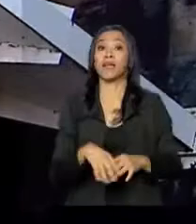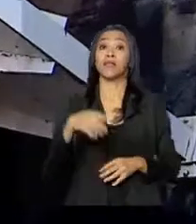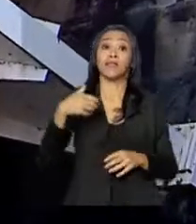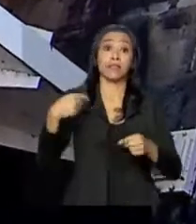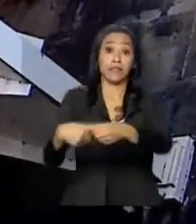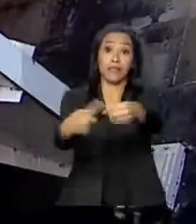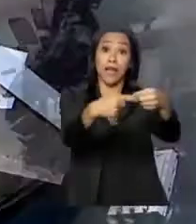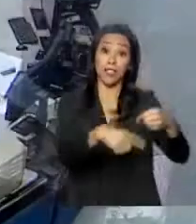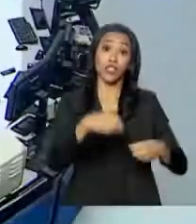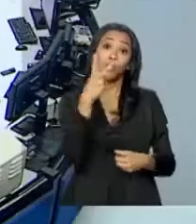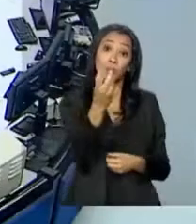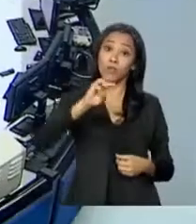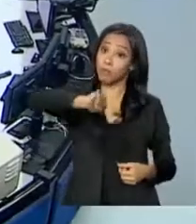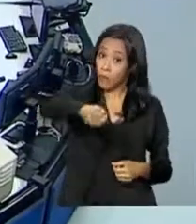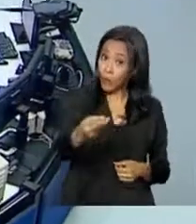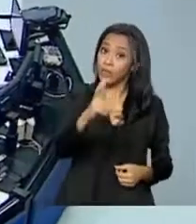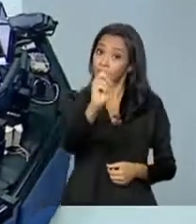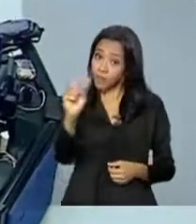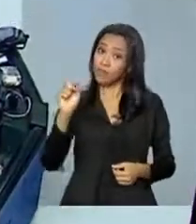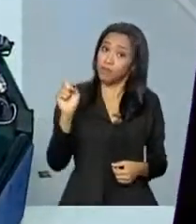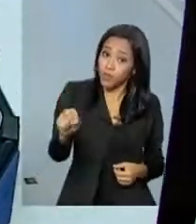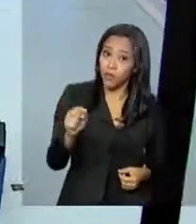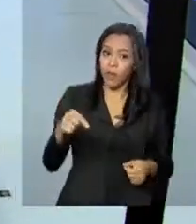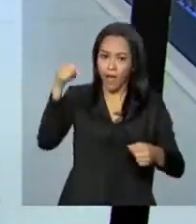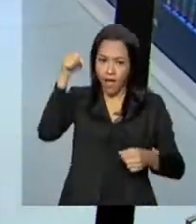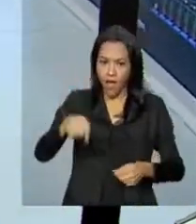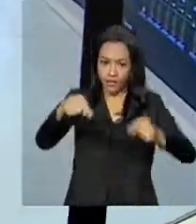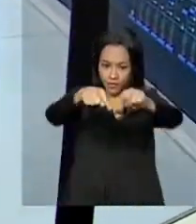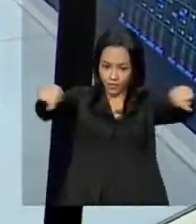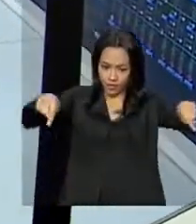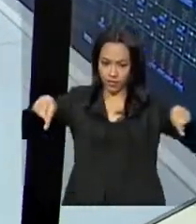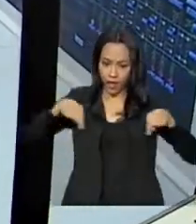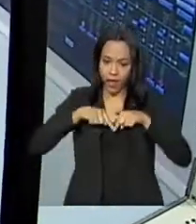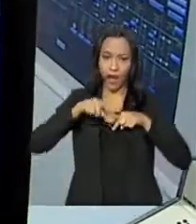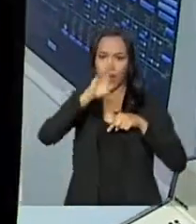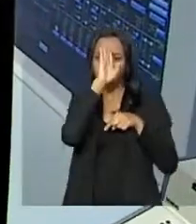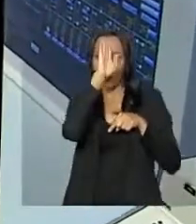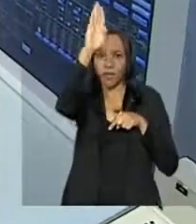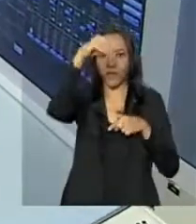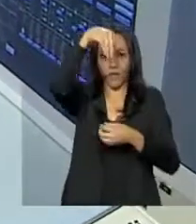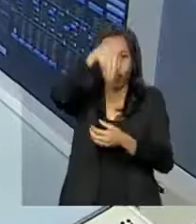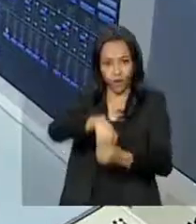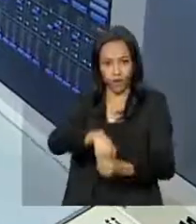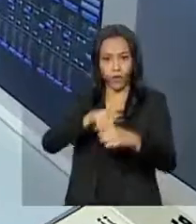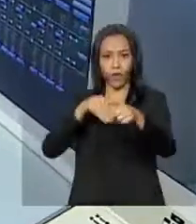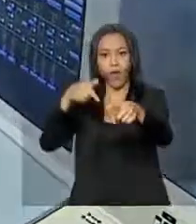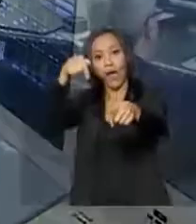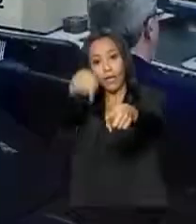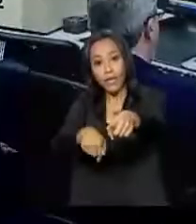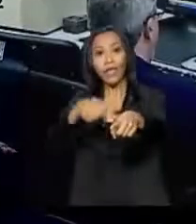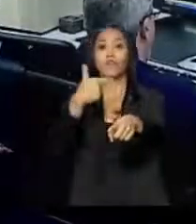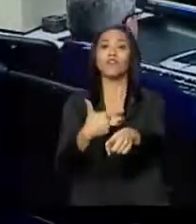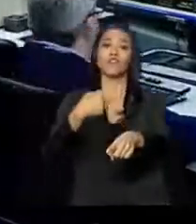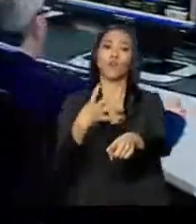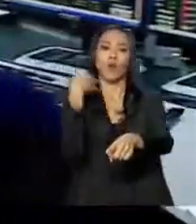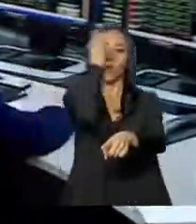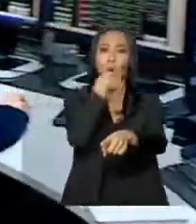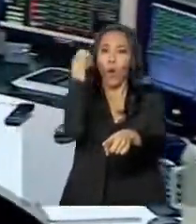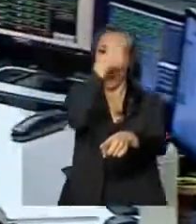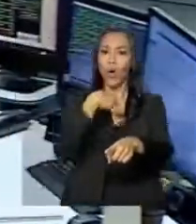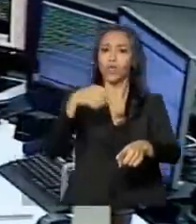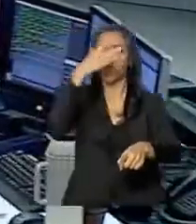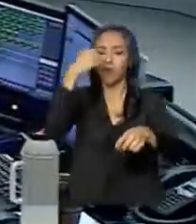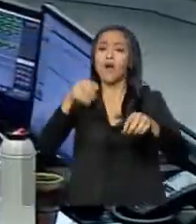de habitantes. Esta sala é uma parte central da usina. Aqui, 24 horas por dia,